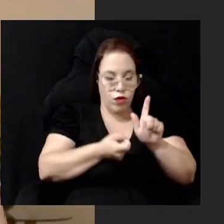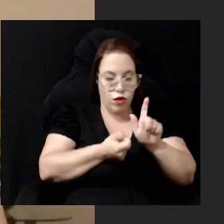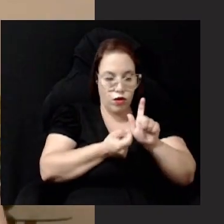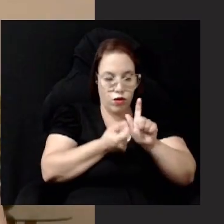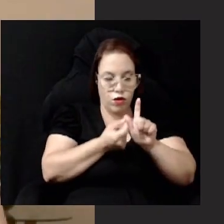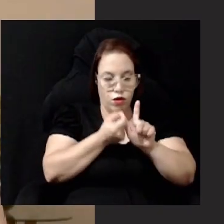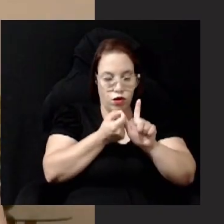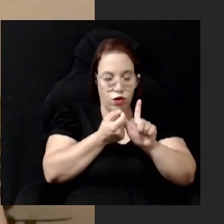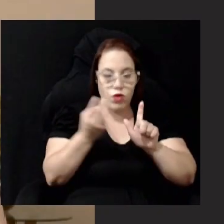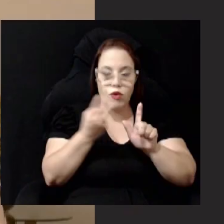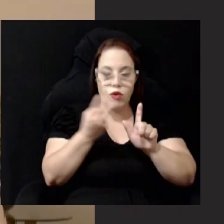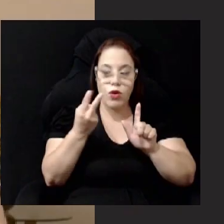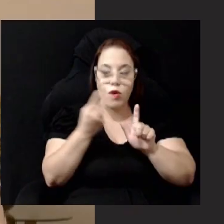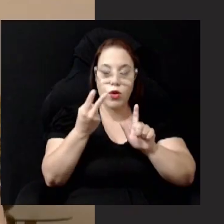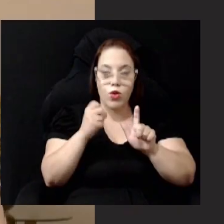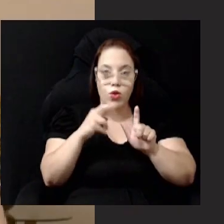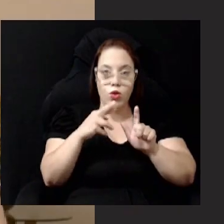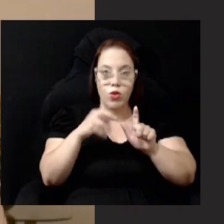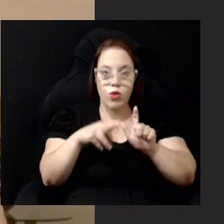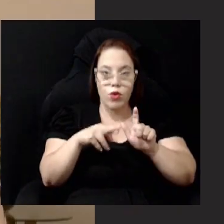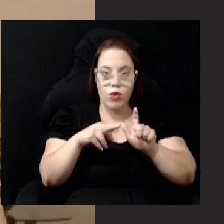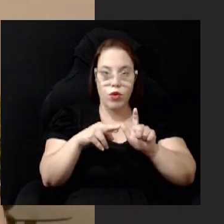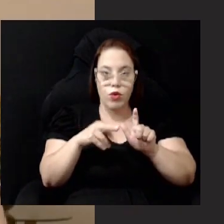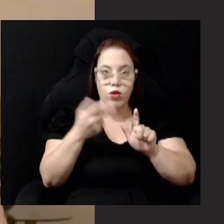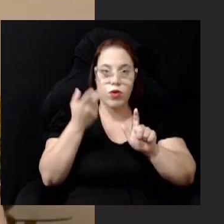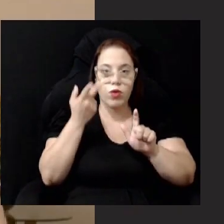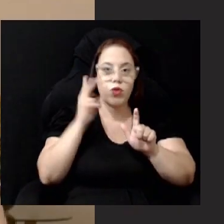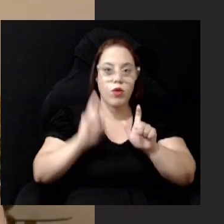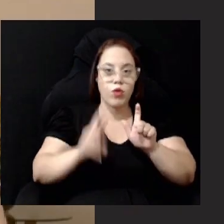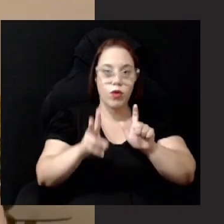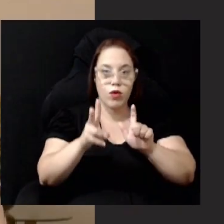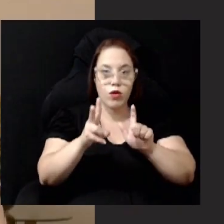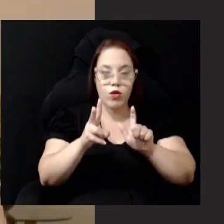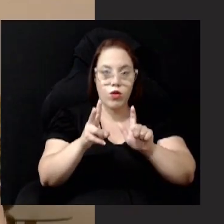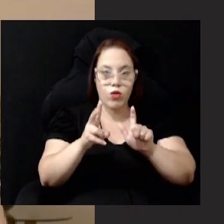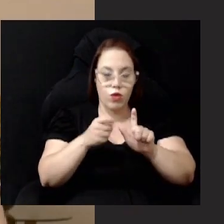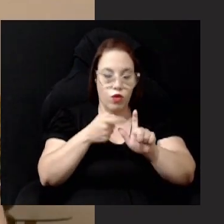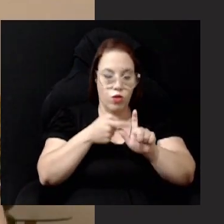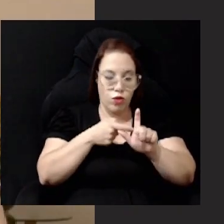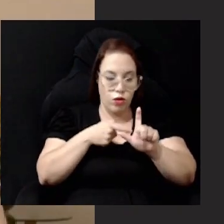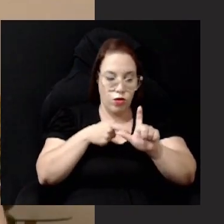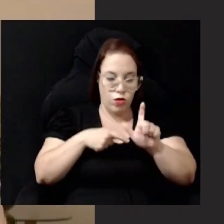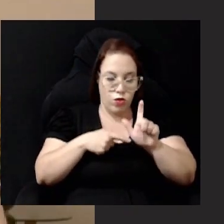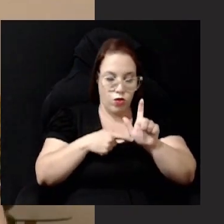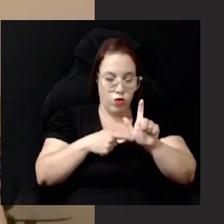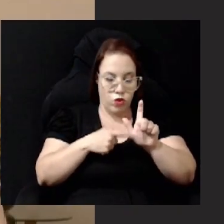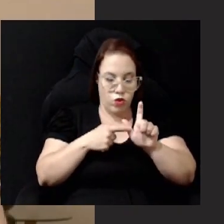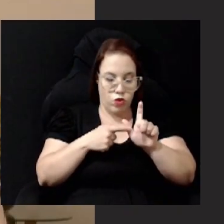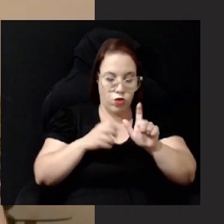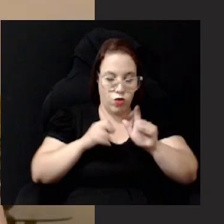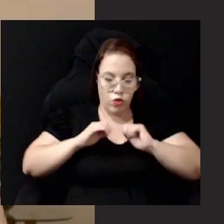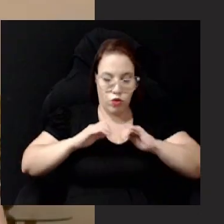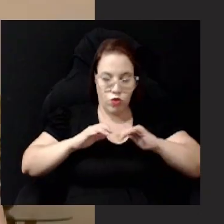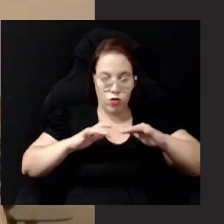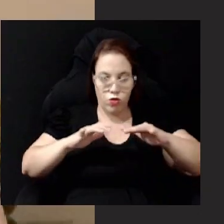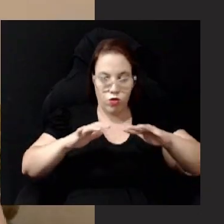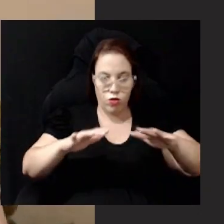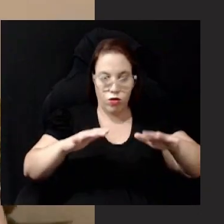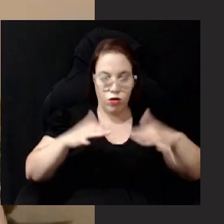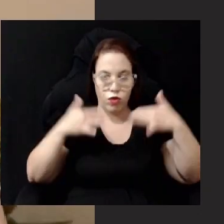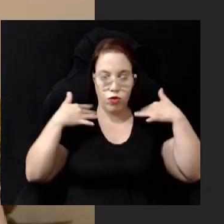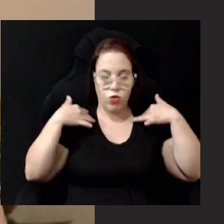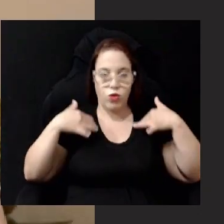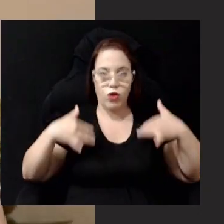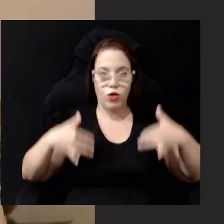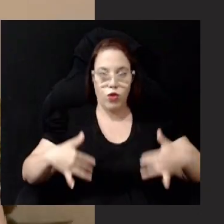homens, são dois tumores que acometem com muita frequência os ossos, que se espalham com muita frequência para os